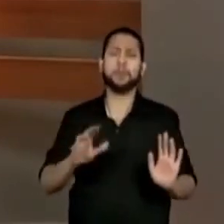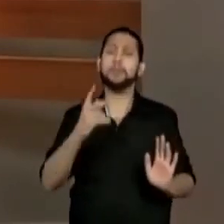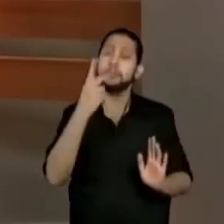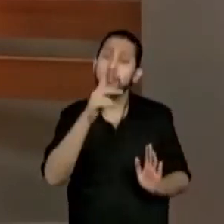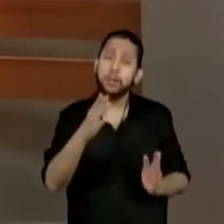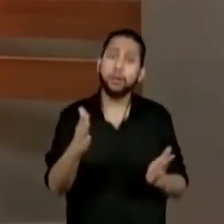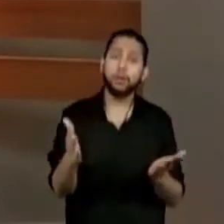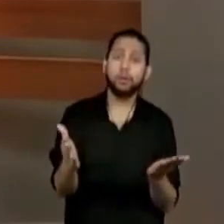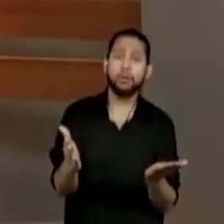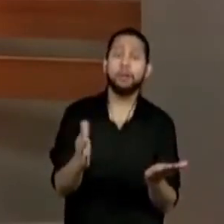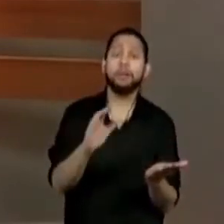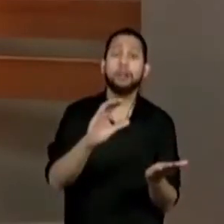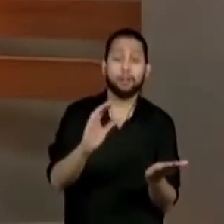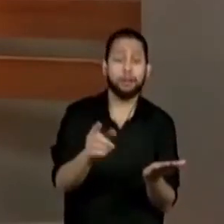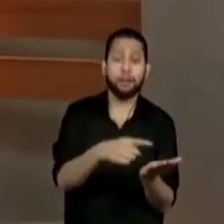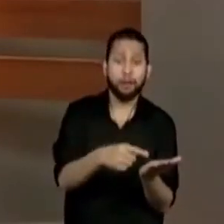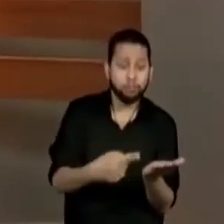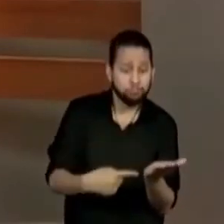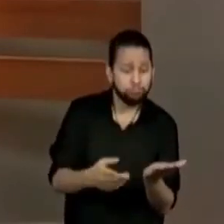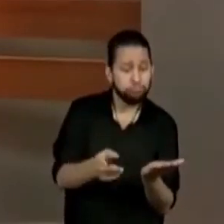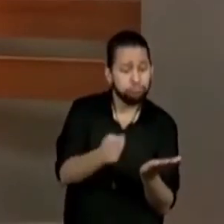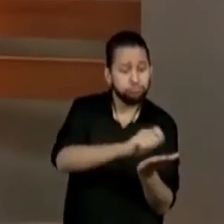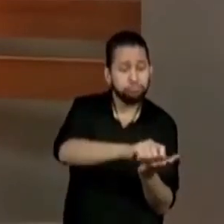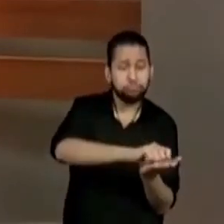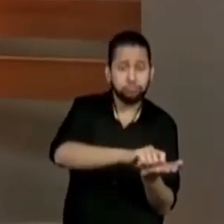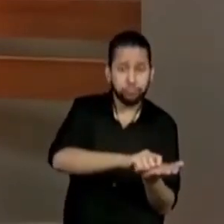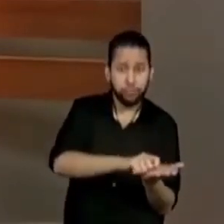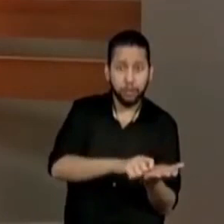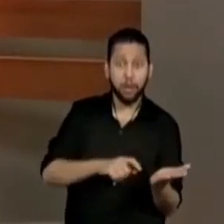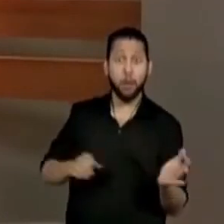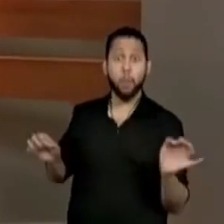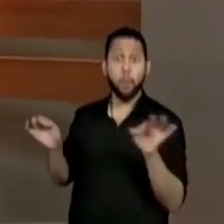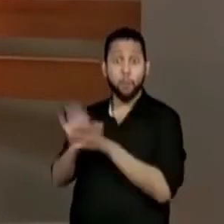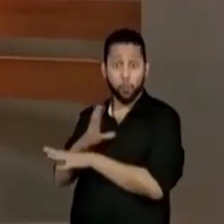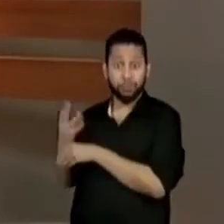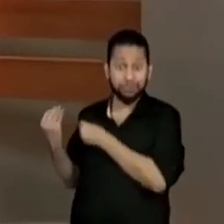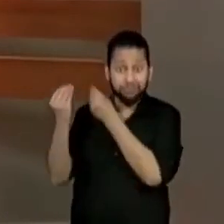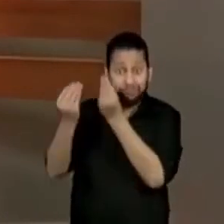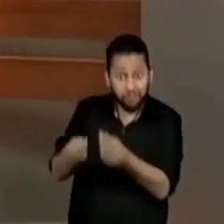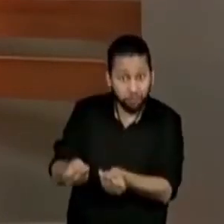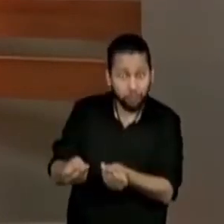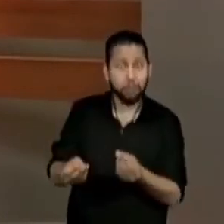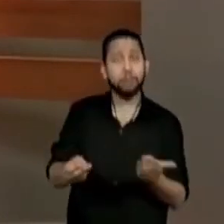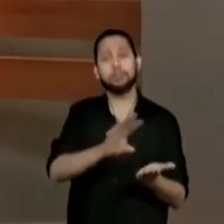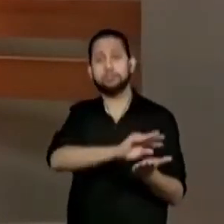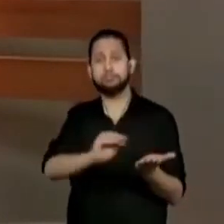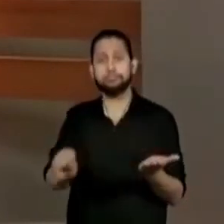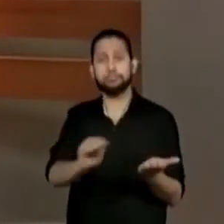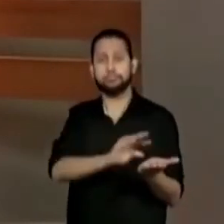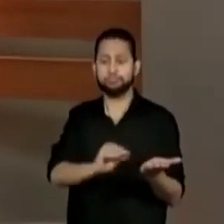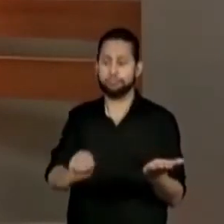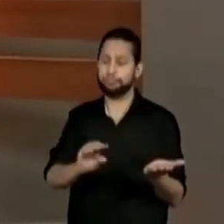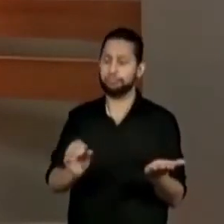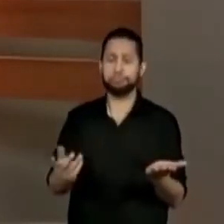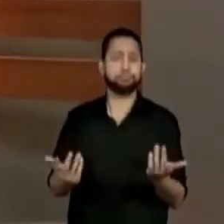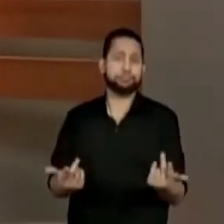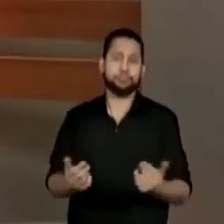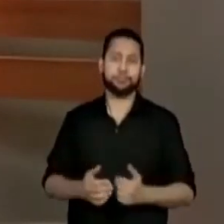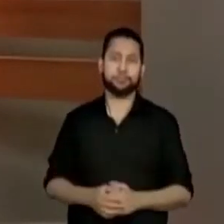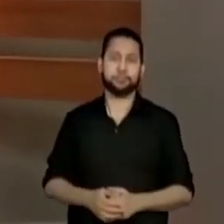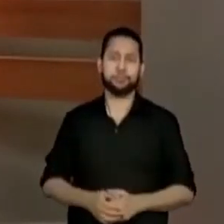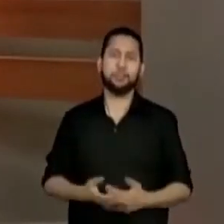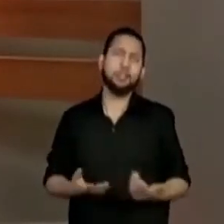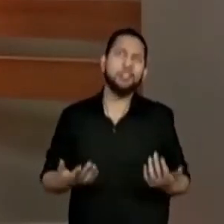no caderno e posteriormente quando seu material chegar você passa tudo pro material certo aluno não tem